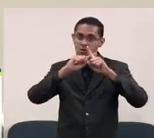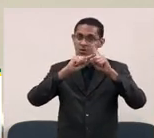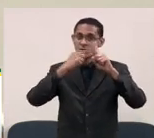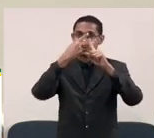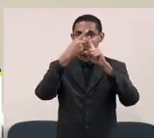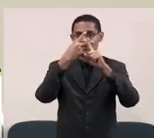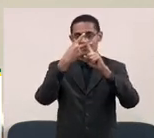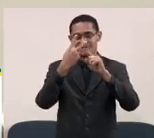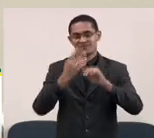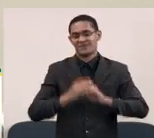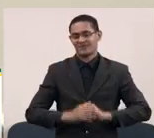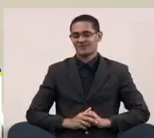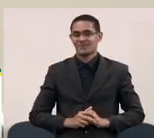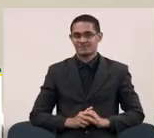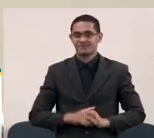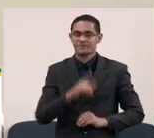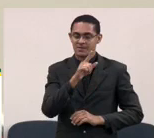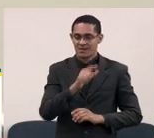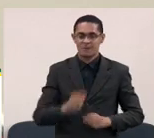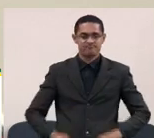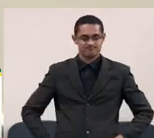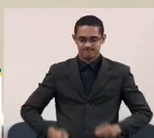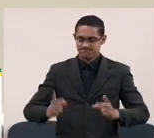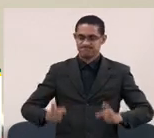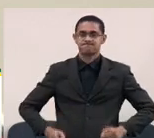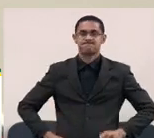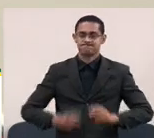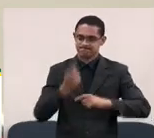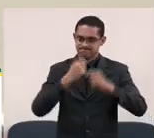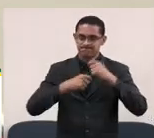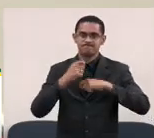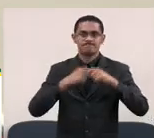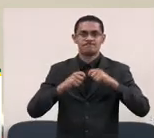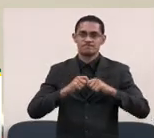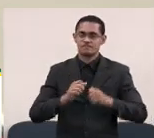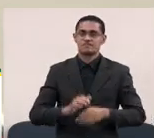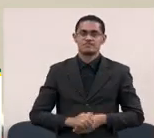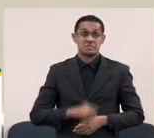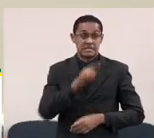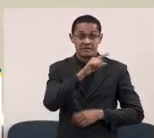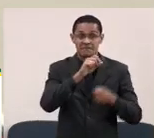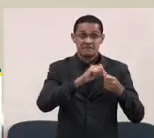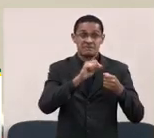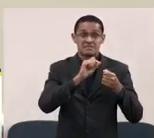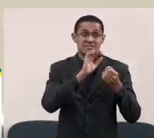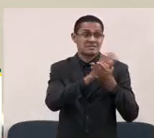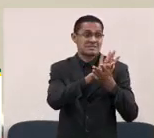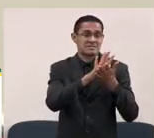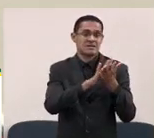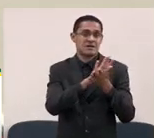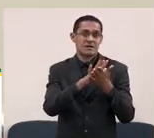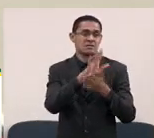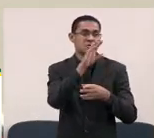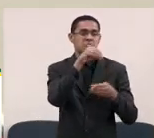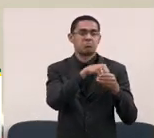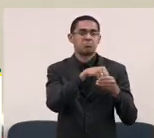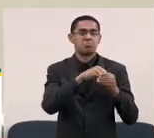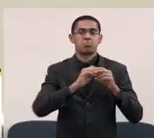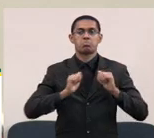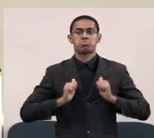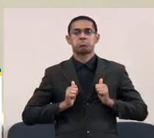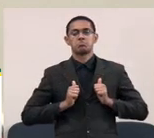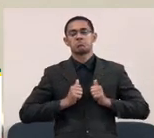levando tendo um custo muito alto para o Estado, não produzem nada, não tem produção nenhuma. Então, é muito grande isso